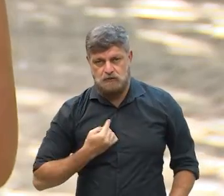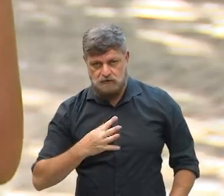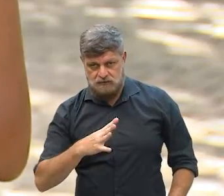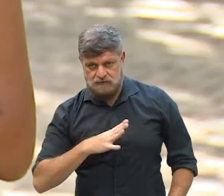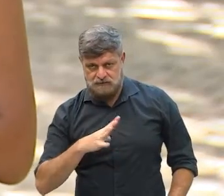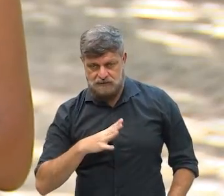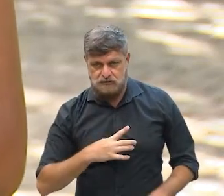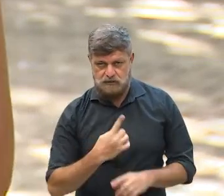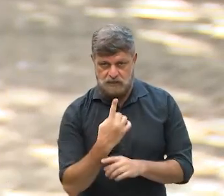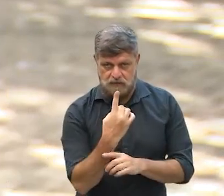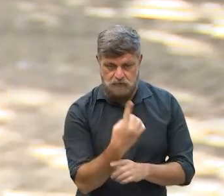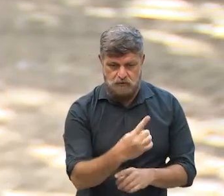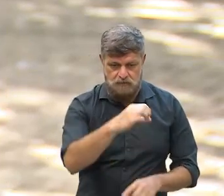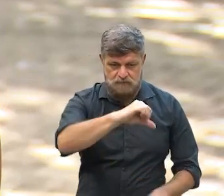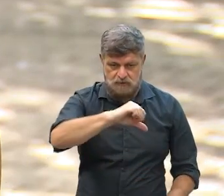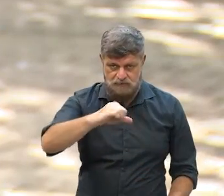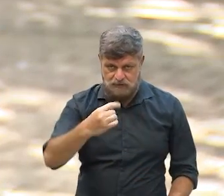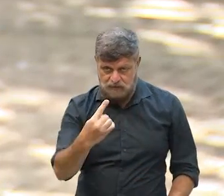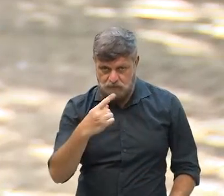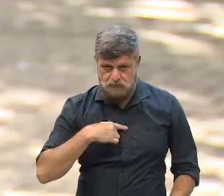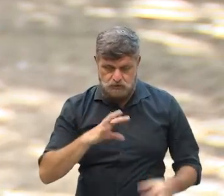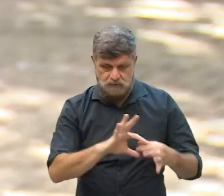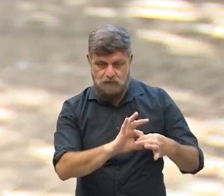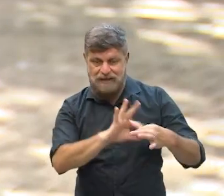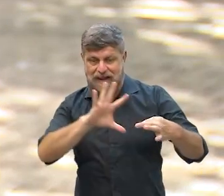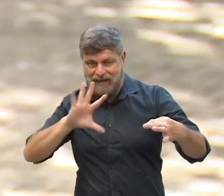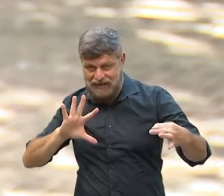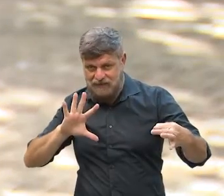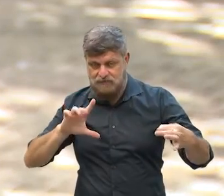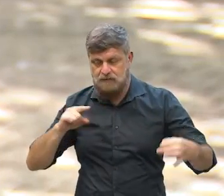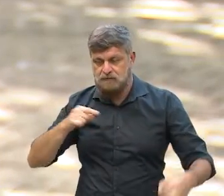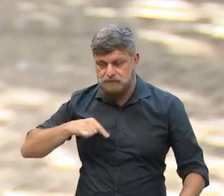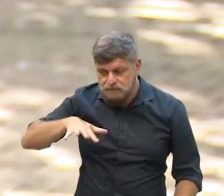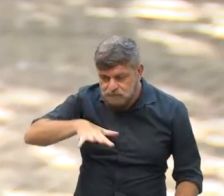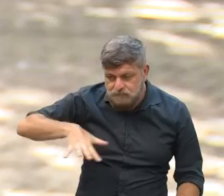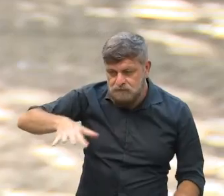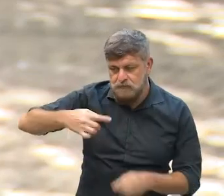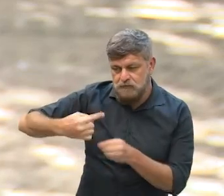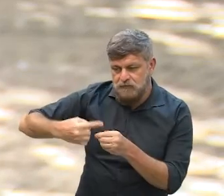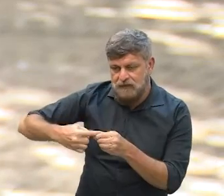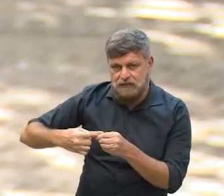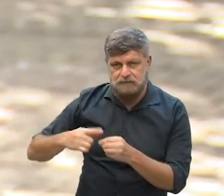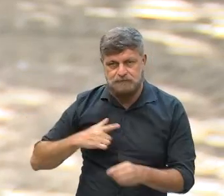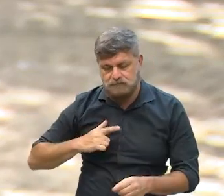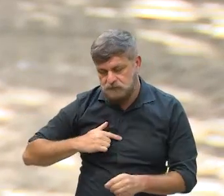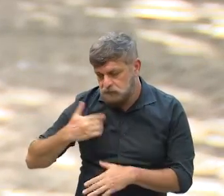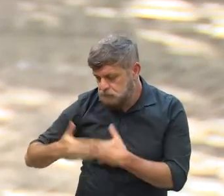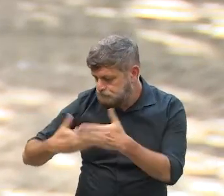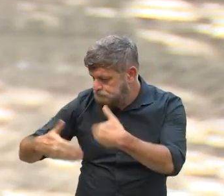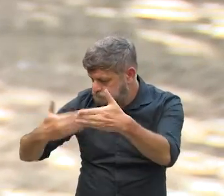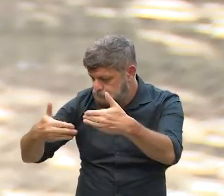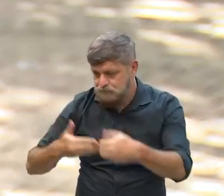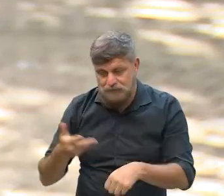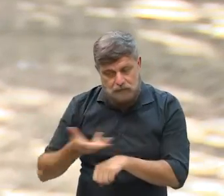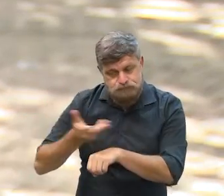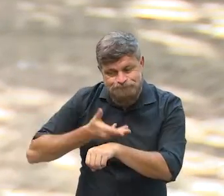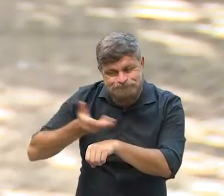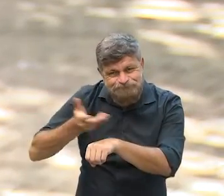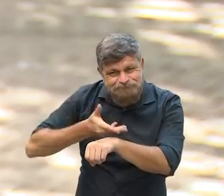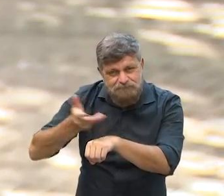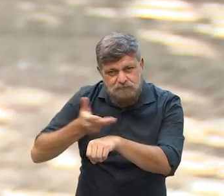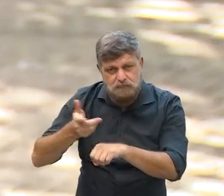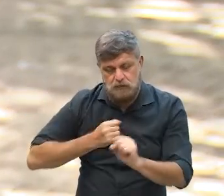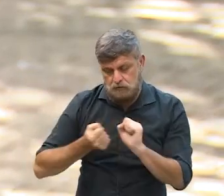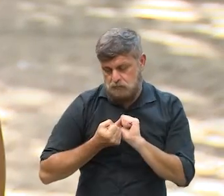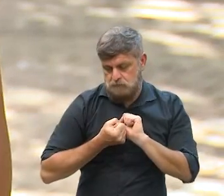em 1991, né? Uma cidade que teve uma aceleração do crescimento bastante avançada e